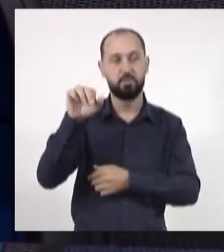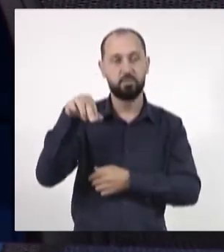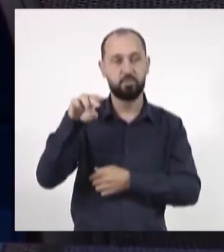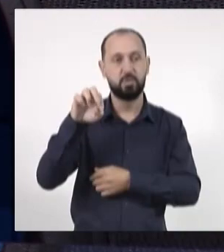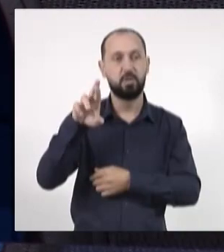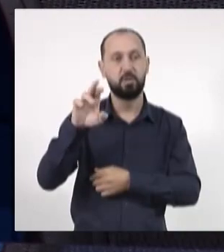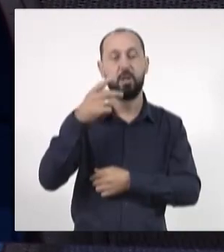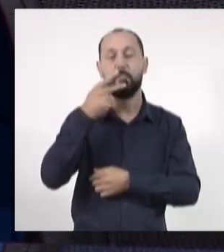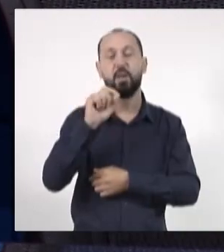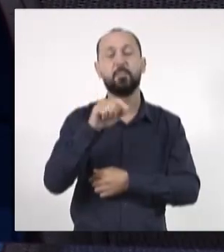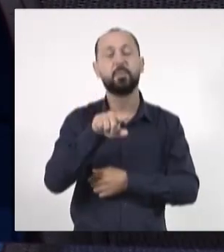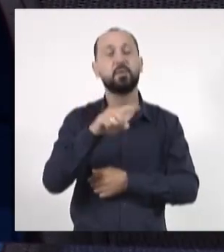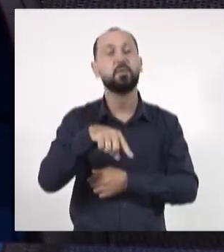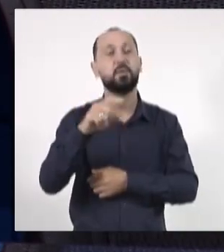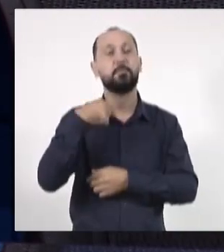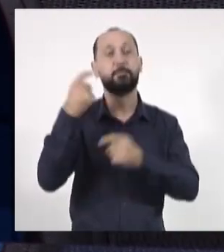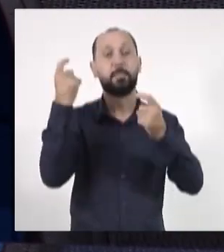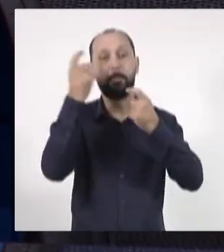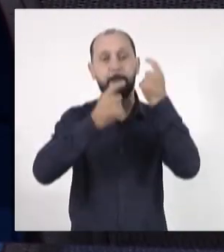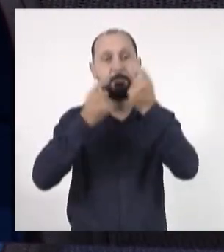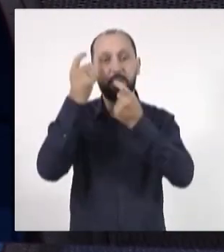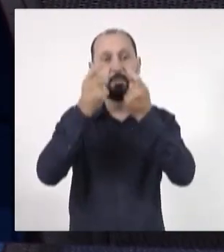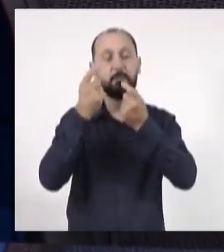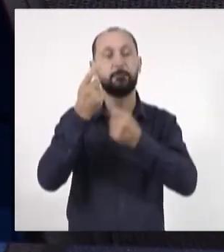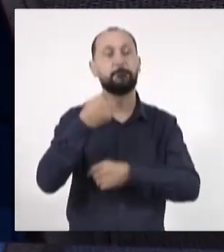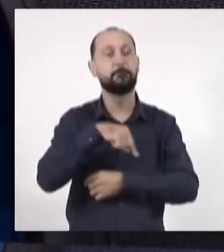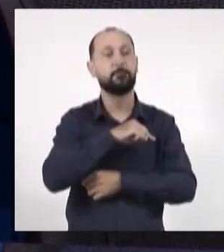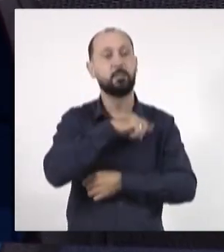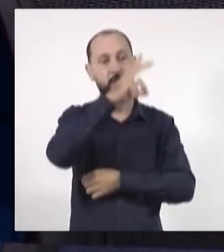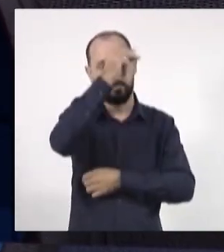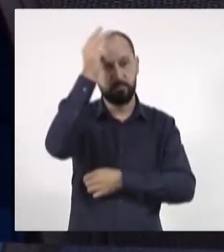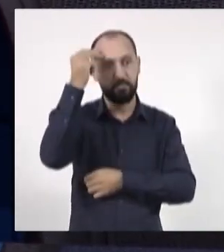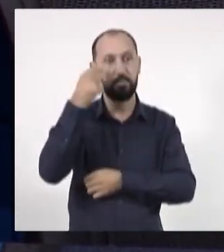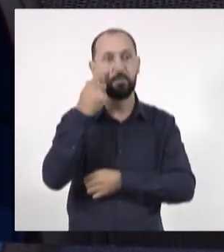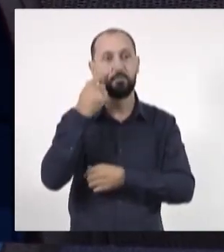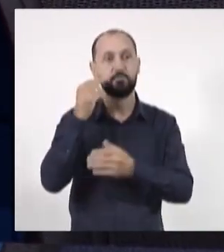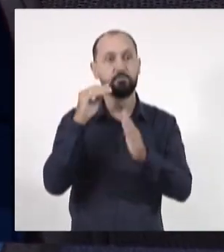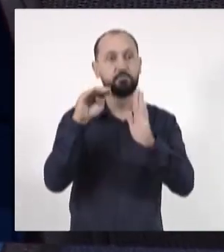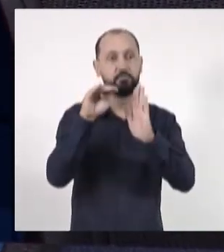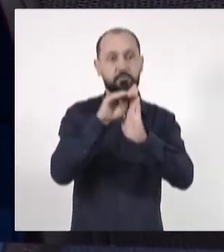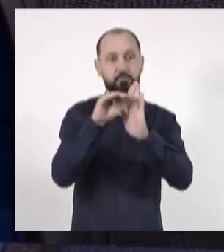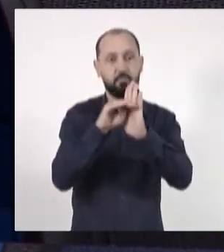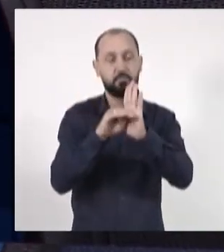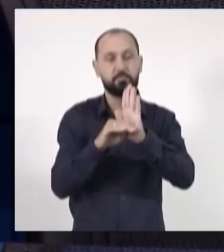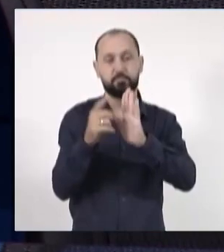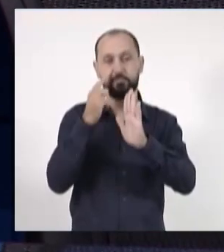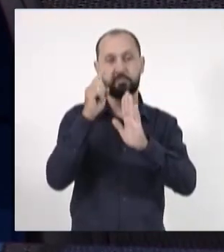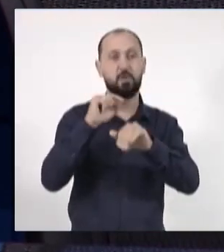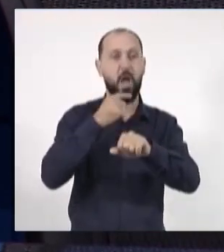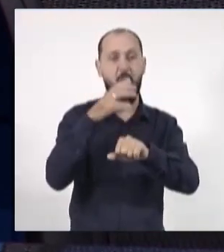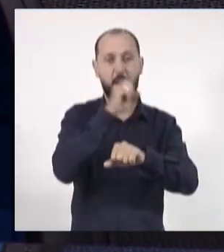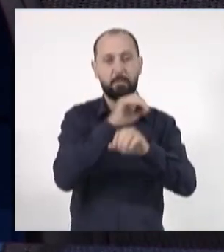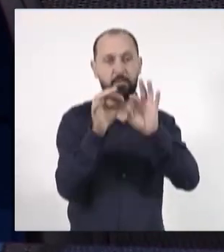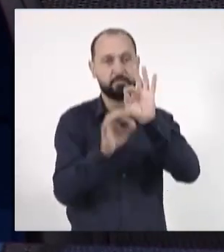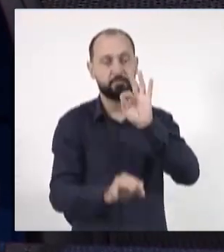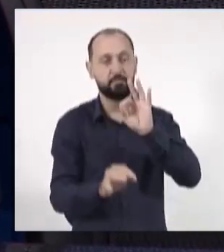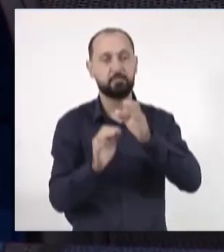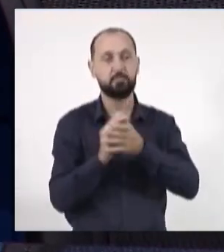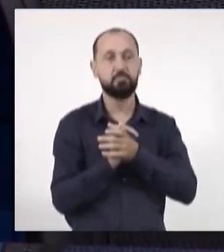pelas palavras e pela preocupação nos municípios. Eu vou elencar aqui, deputado, não vou tomar muito tempo,